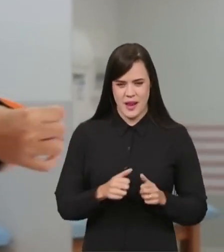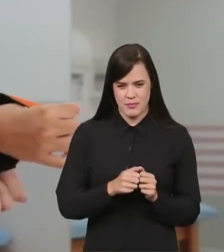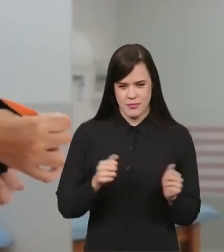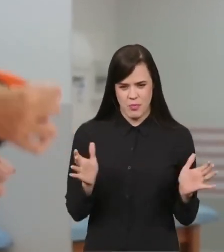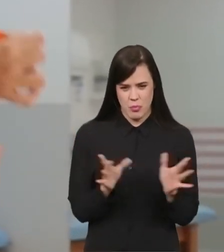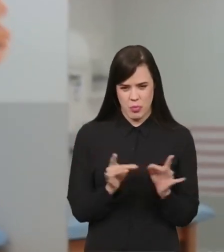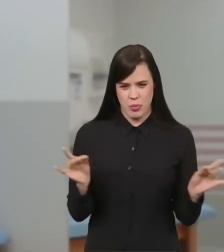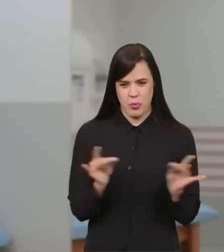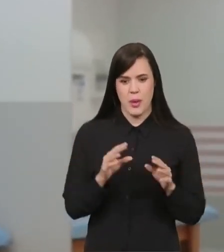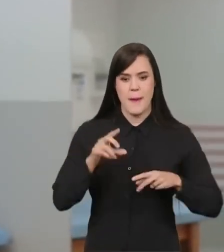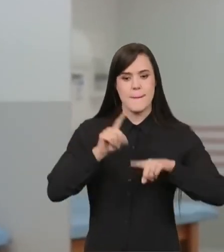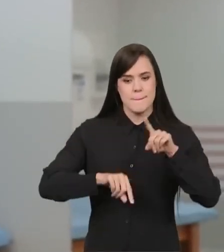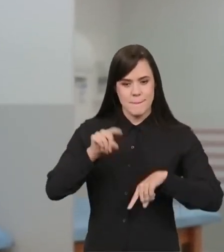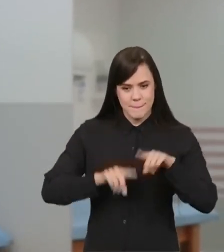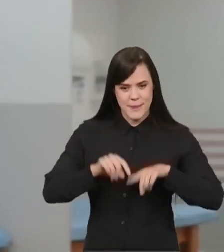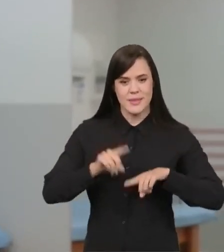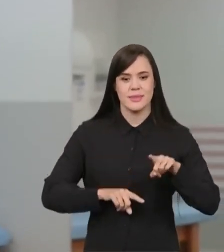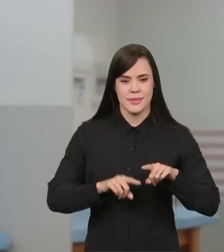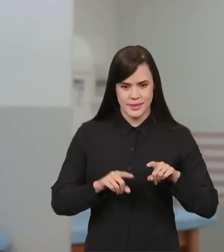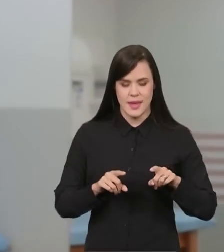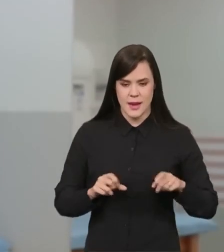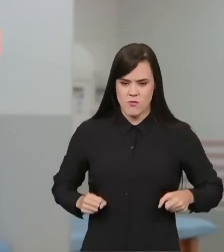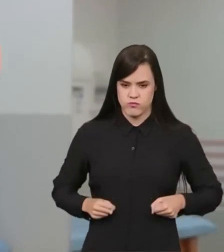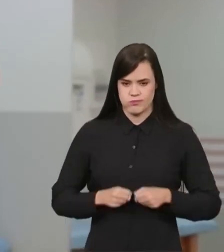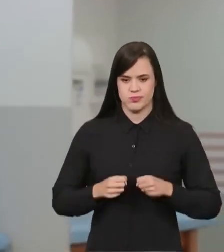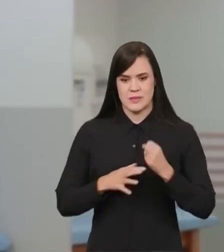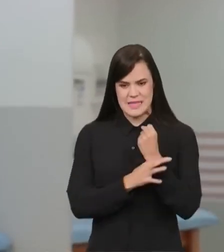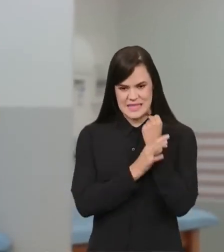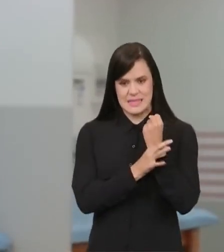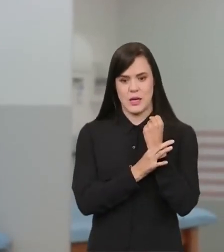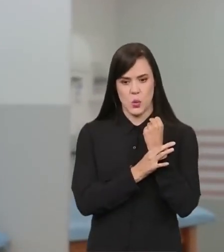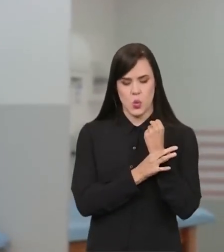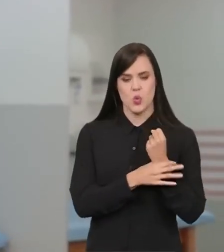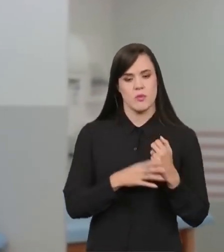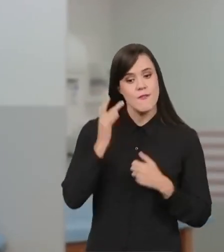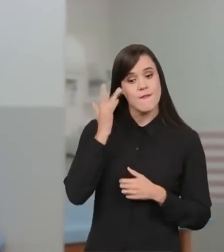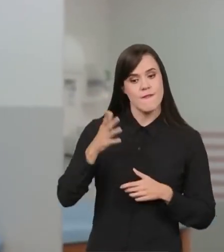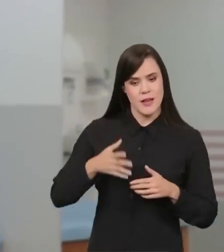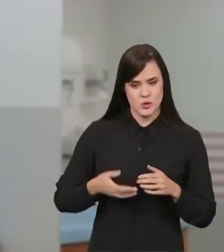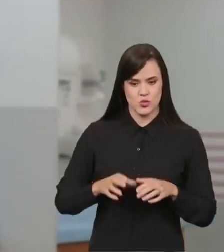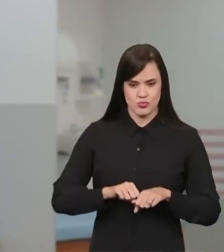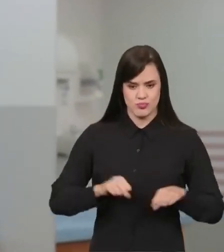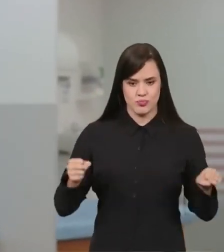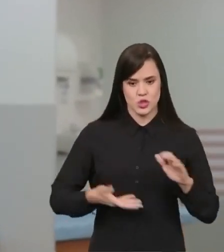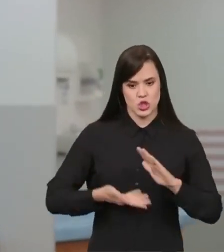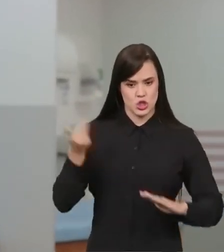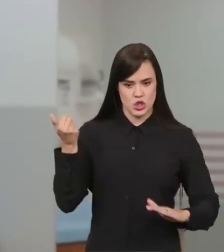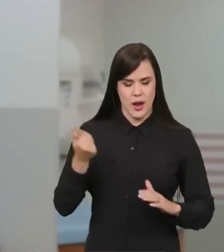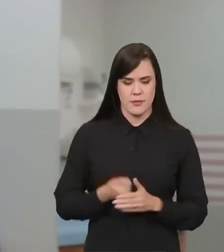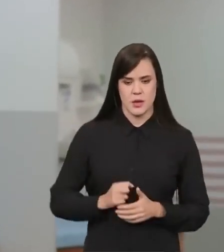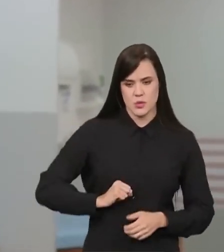né? É um material que prende bem, é seguro e é mais fácil de retirar. Depois é só puxar.